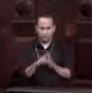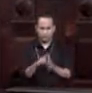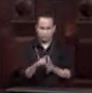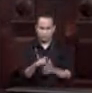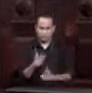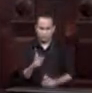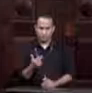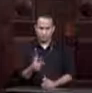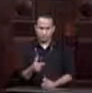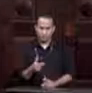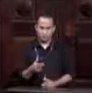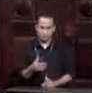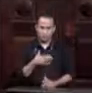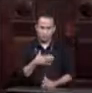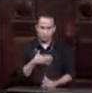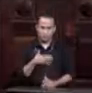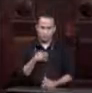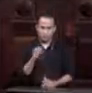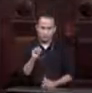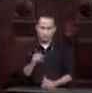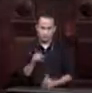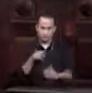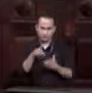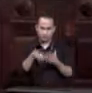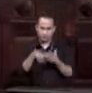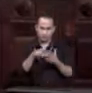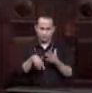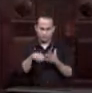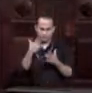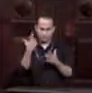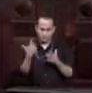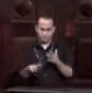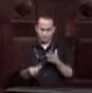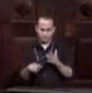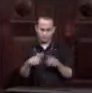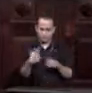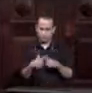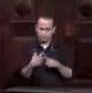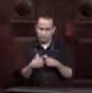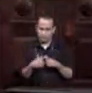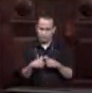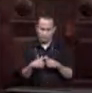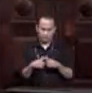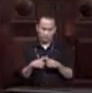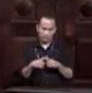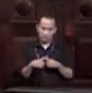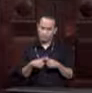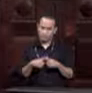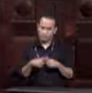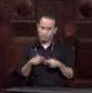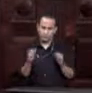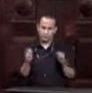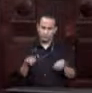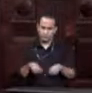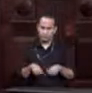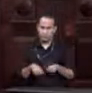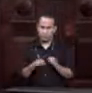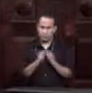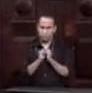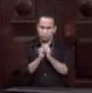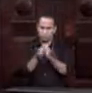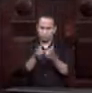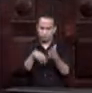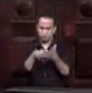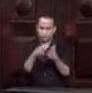eu gostaria que Vossa Excelência lesse de novo, porque não deu para acompanhar a leitura. É algo em relação